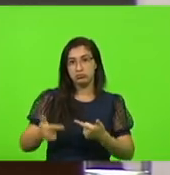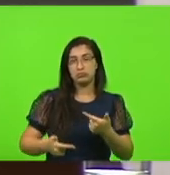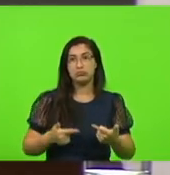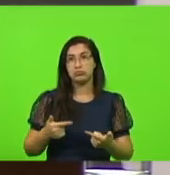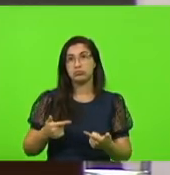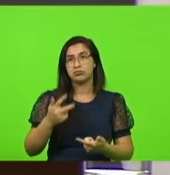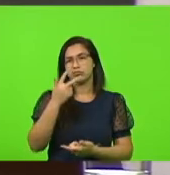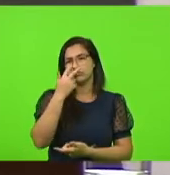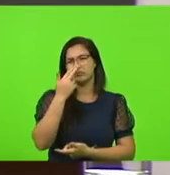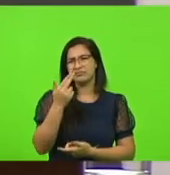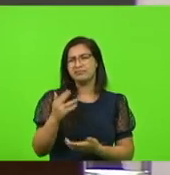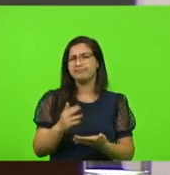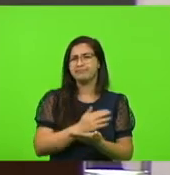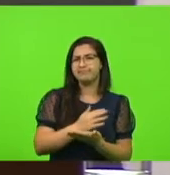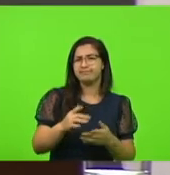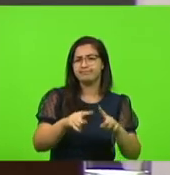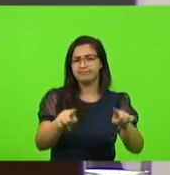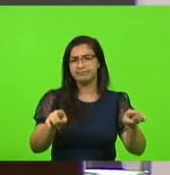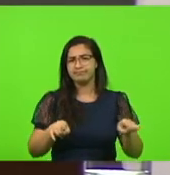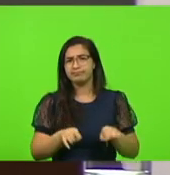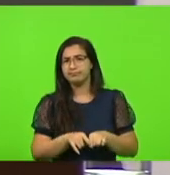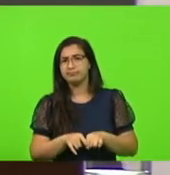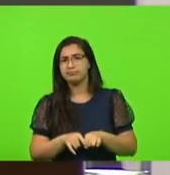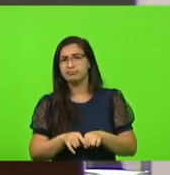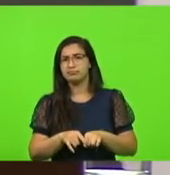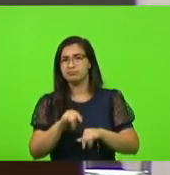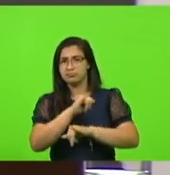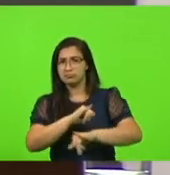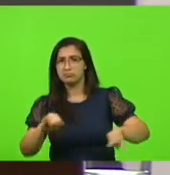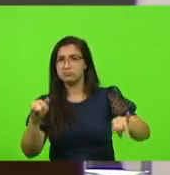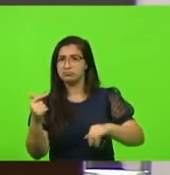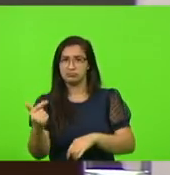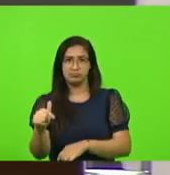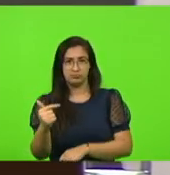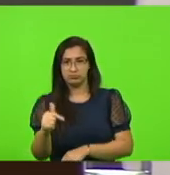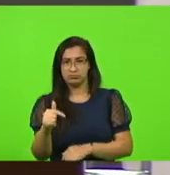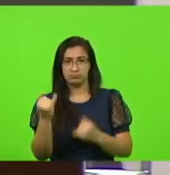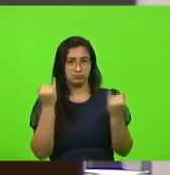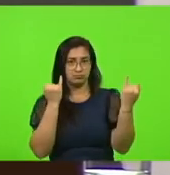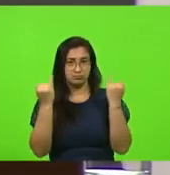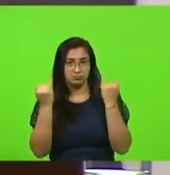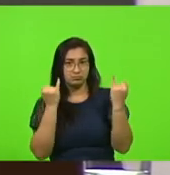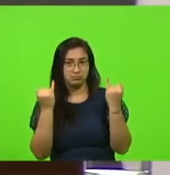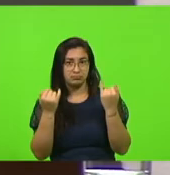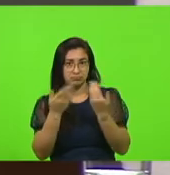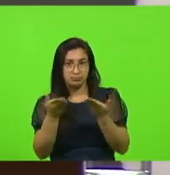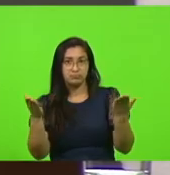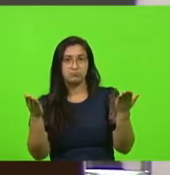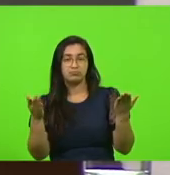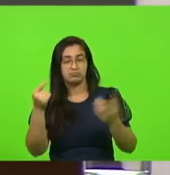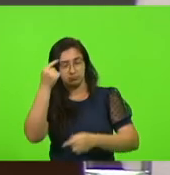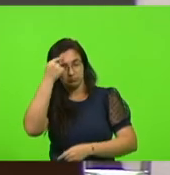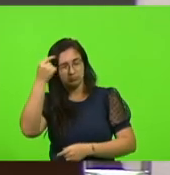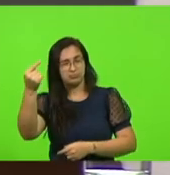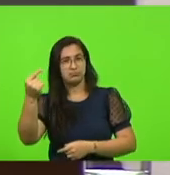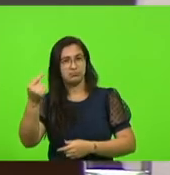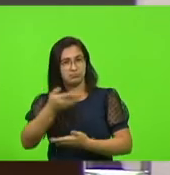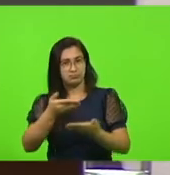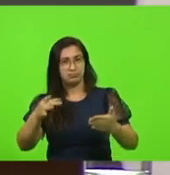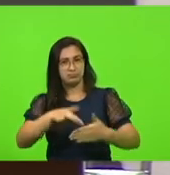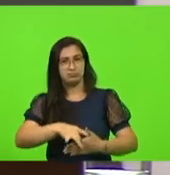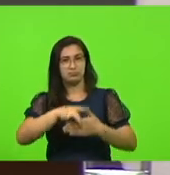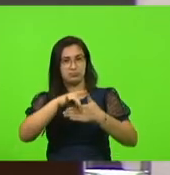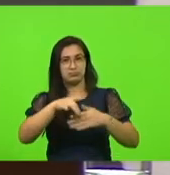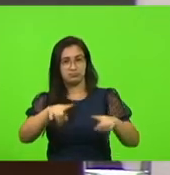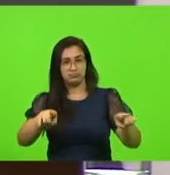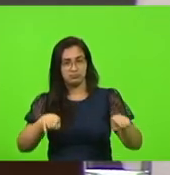que tem alguns gabinetes que ainda não repassaram essa informação aos deputados, estamos lembrando aos chefes de gabinete, aos